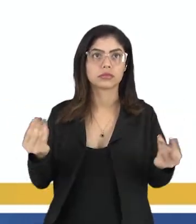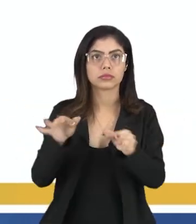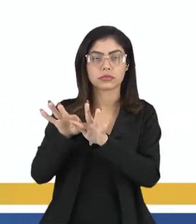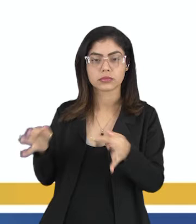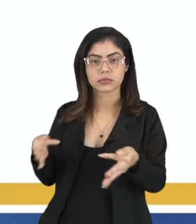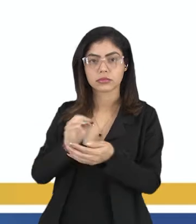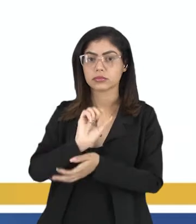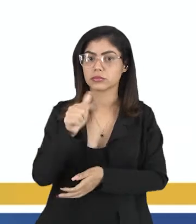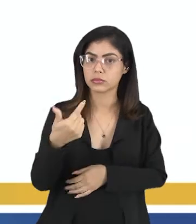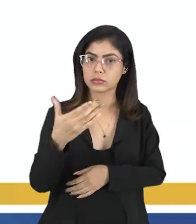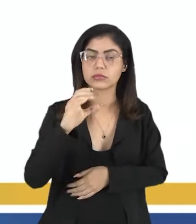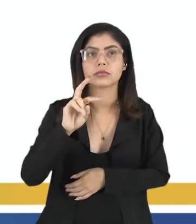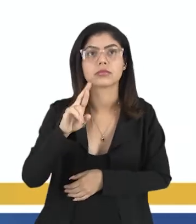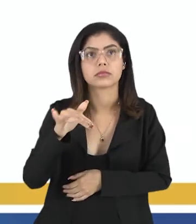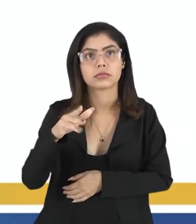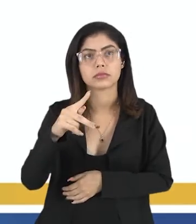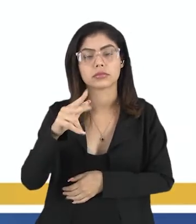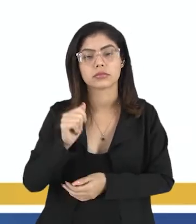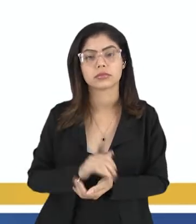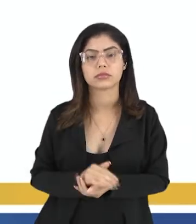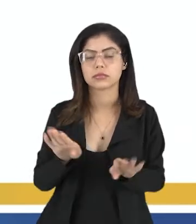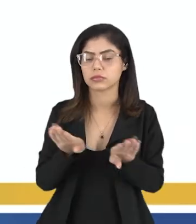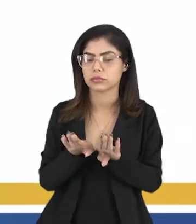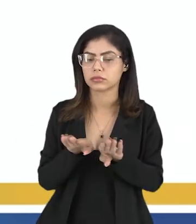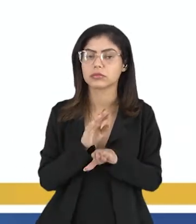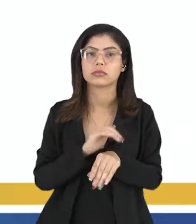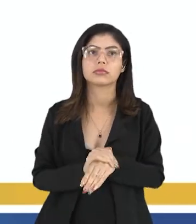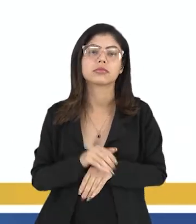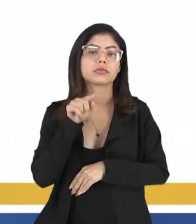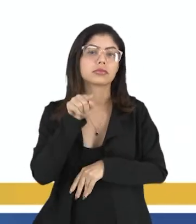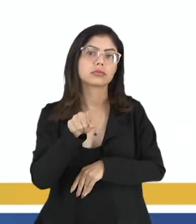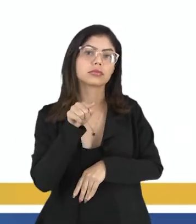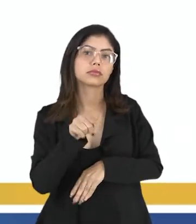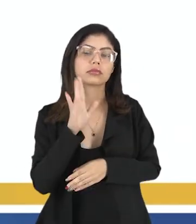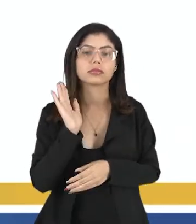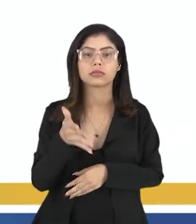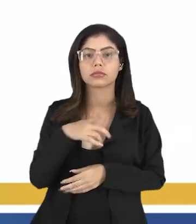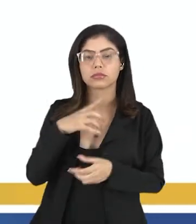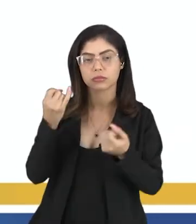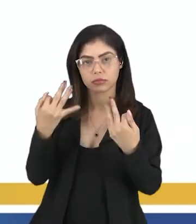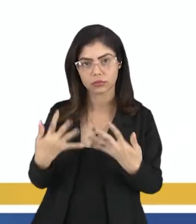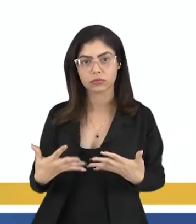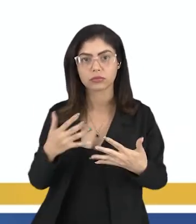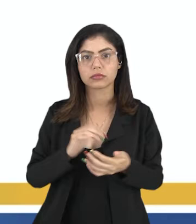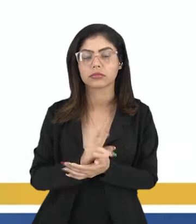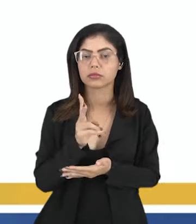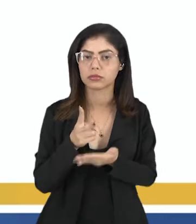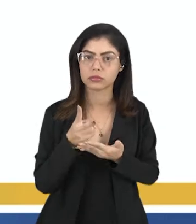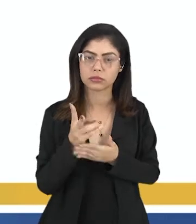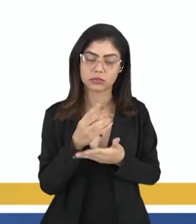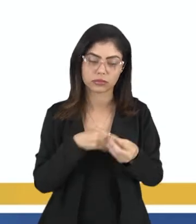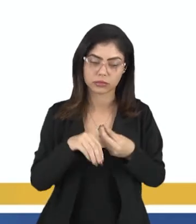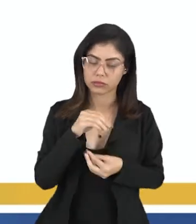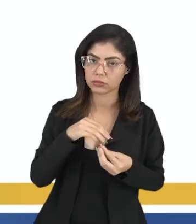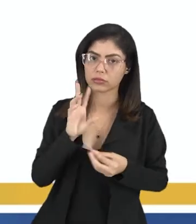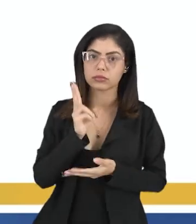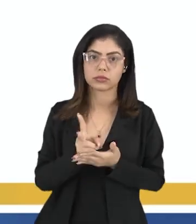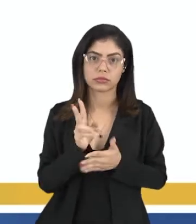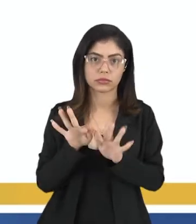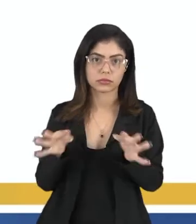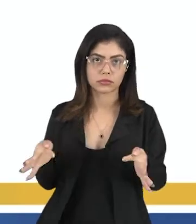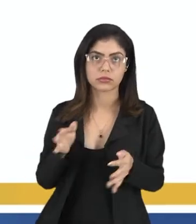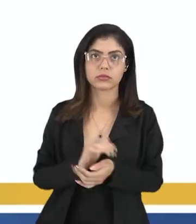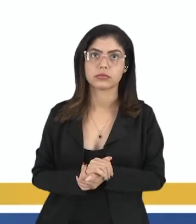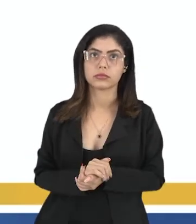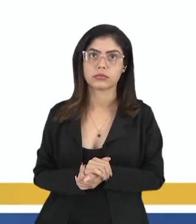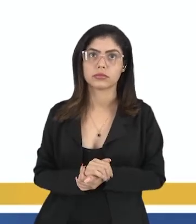produzindo substâncias simples e compostas também. Então, aqui já está dizendo que a gente vai ter sempre uma reação